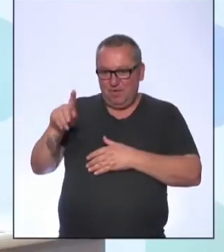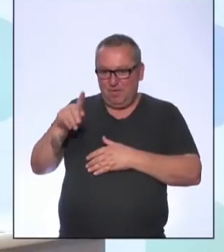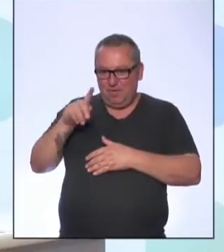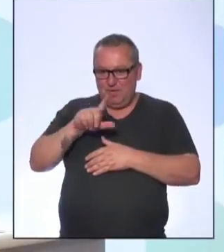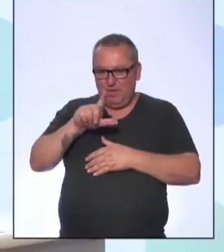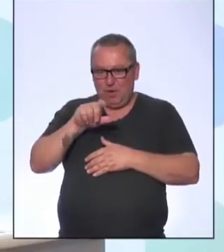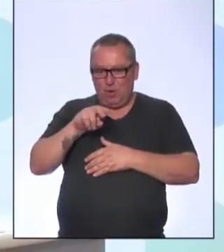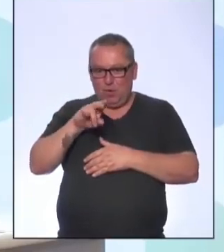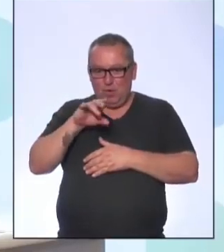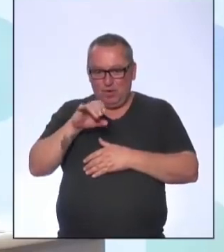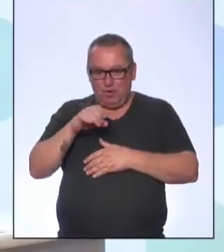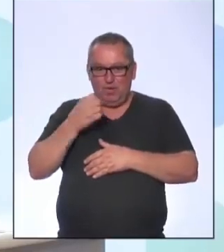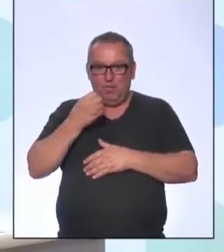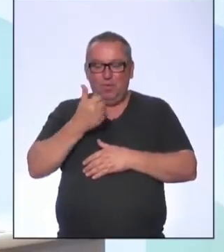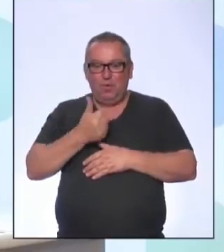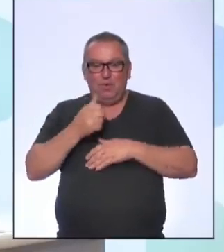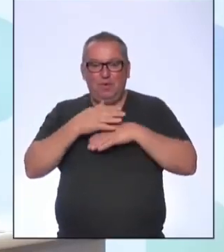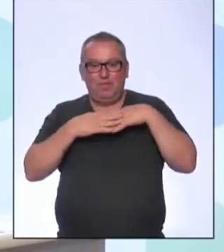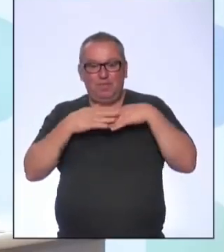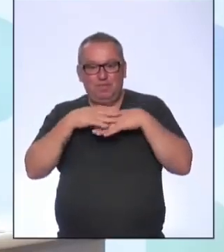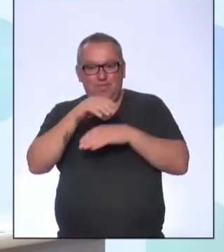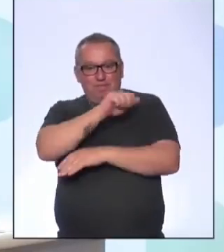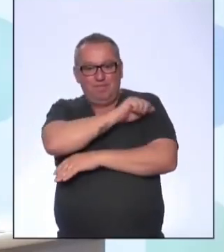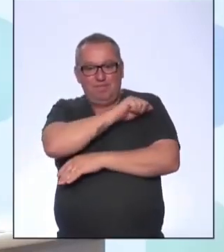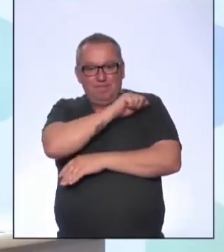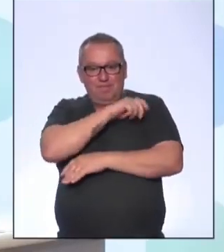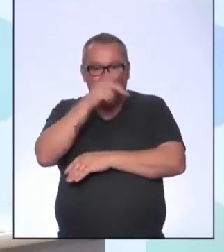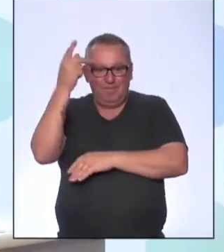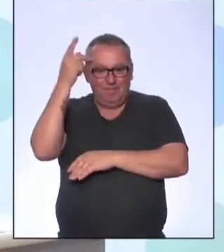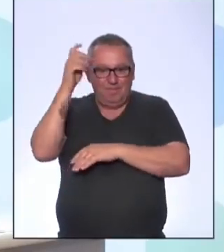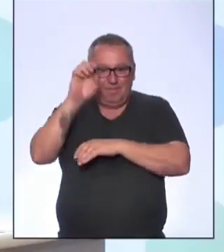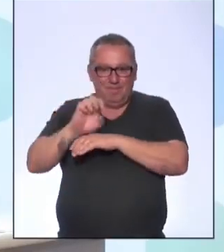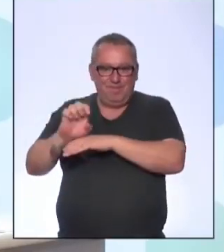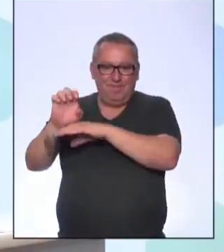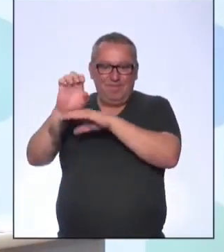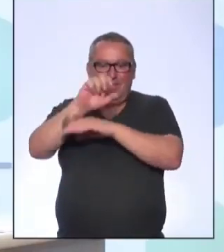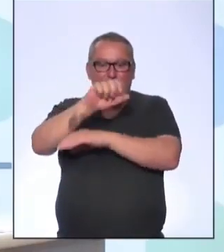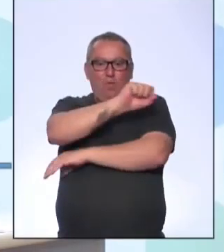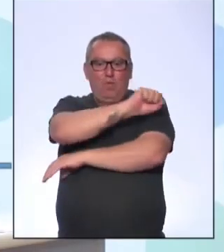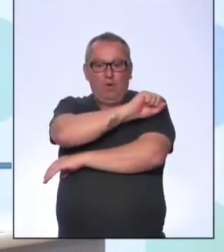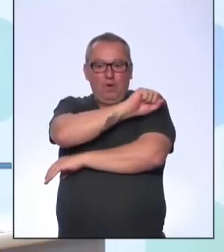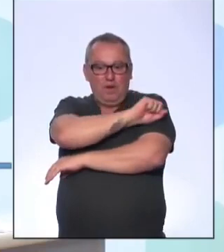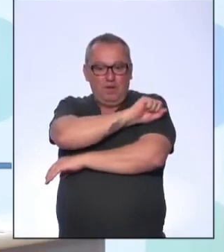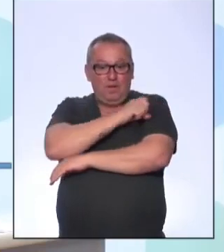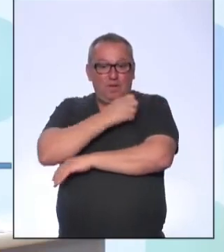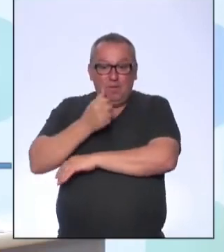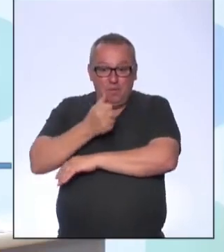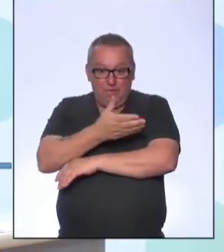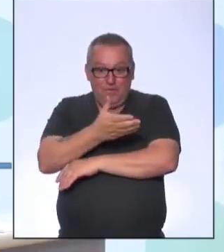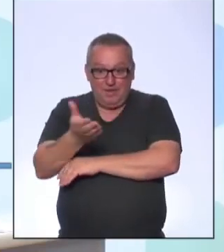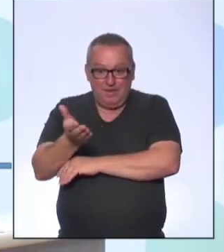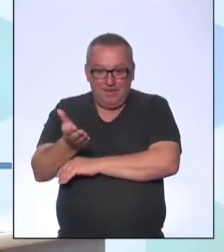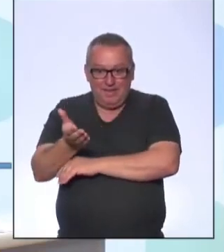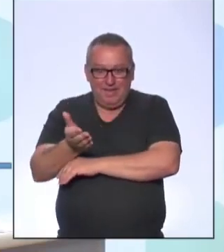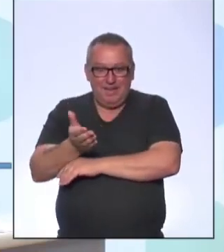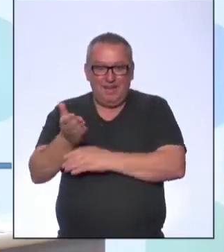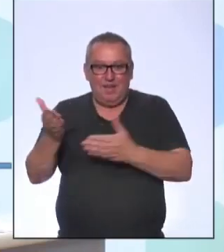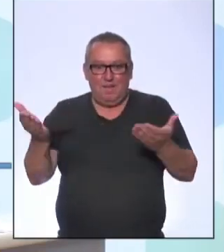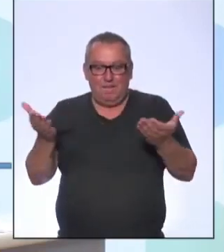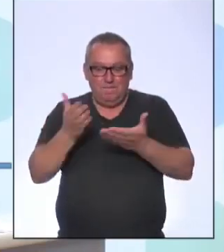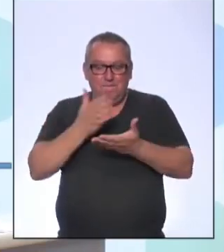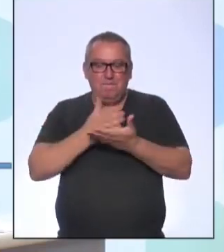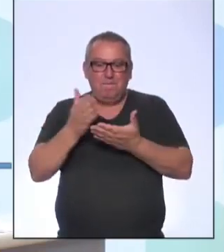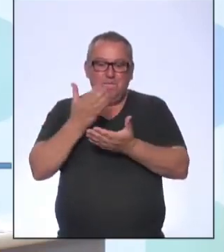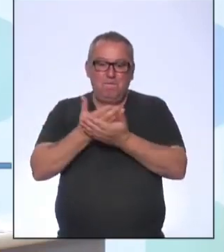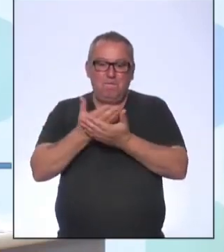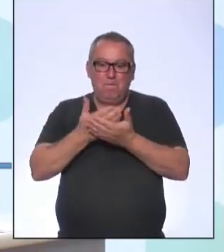Lúcia, tudo bem? Bom dia, queridos alunos do Estado de São Paulo, alunos do 8º ano. Tudo bem com vocês? Então, vamos começar a nossa aula.